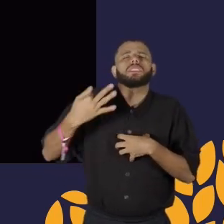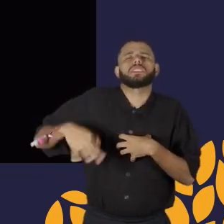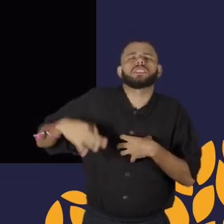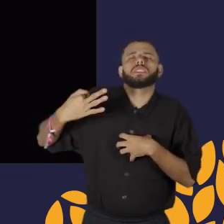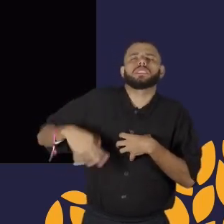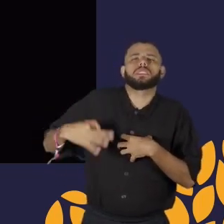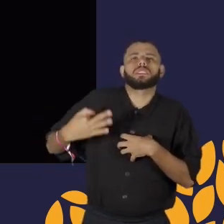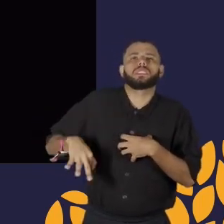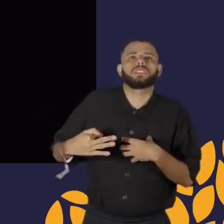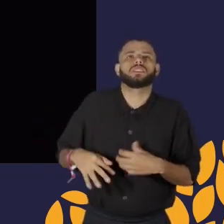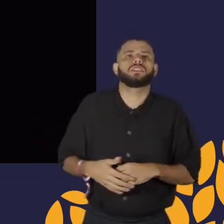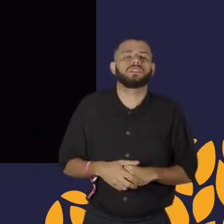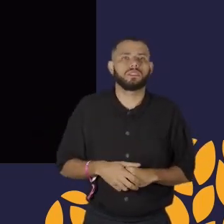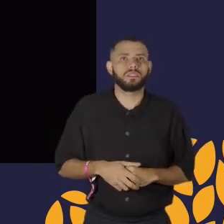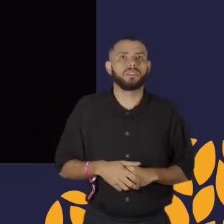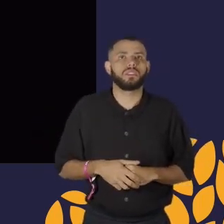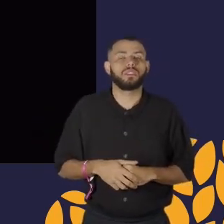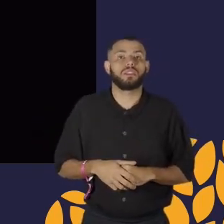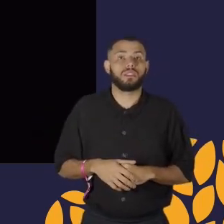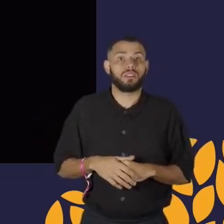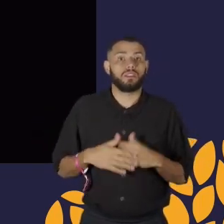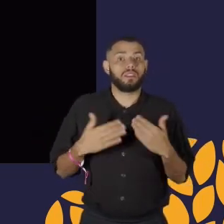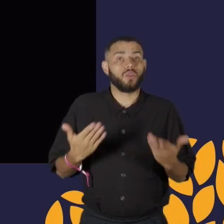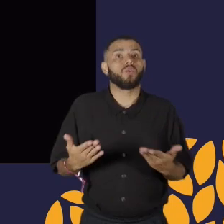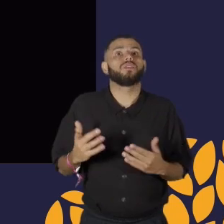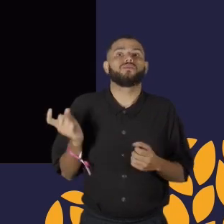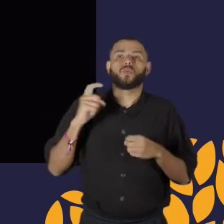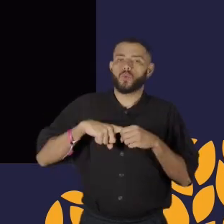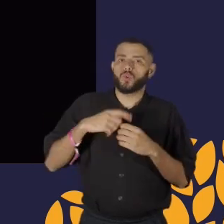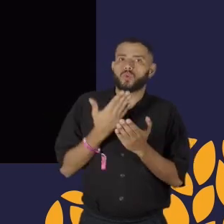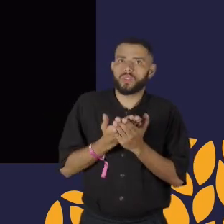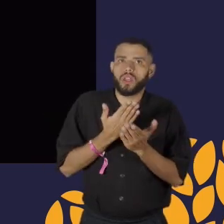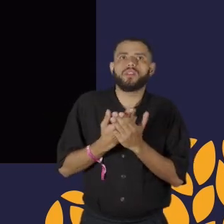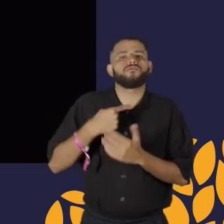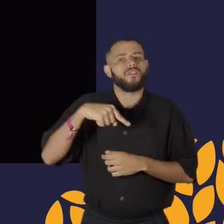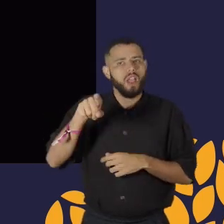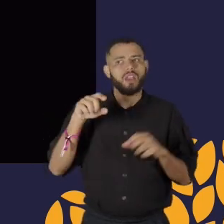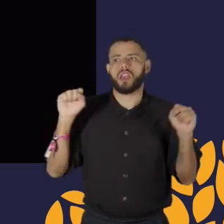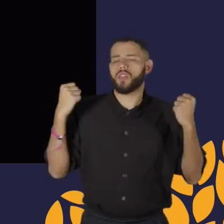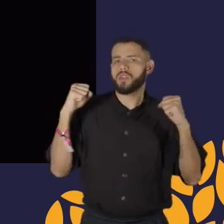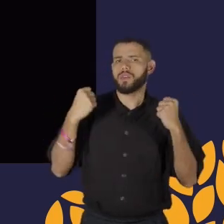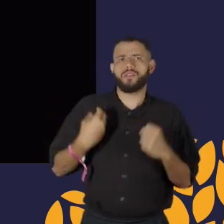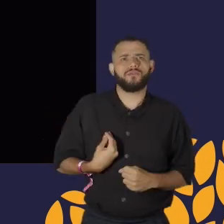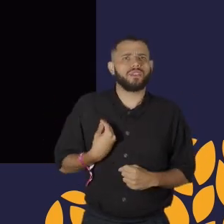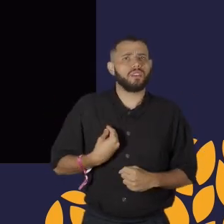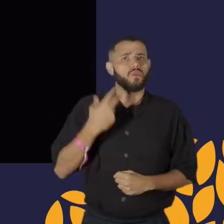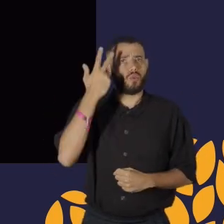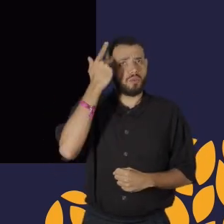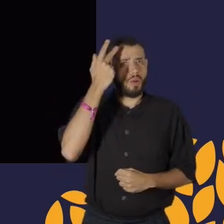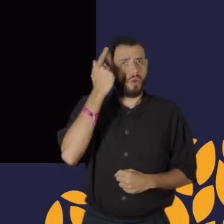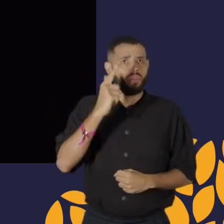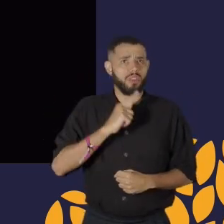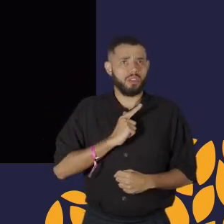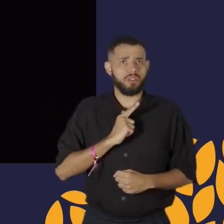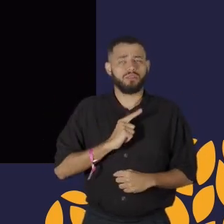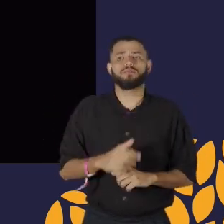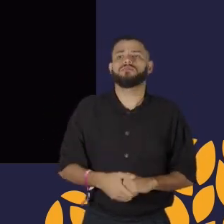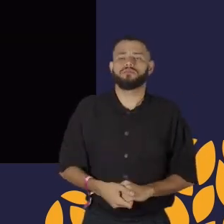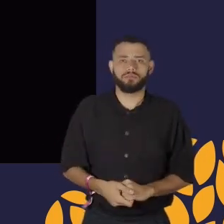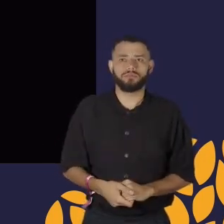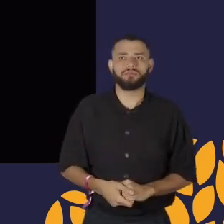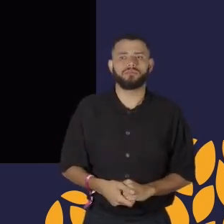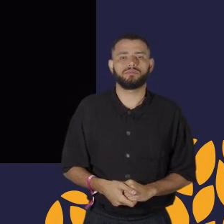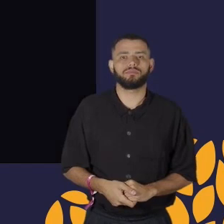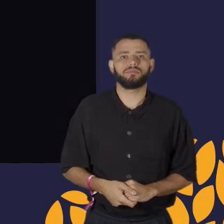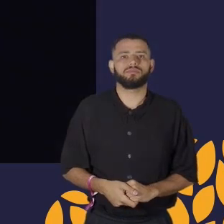já não tem. Shmuel voltou a estudar, frequenta a academia e tem uma vida normal. Então, assim, pessoal,